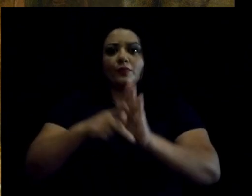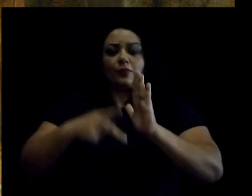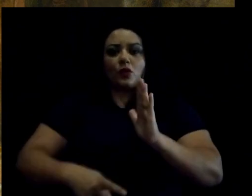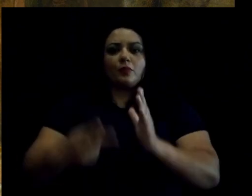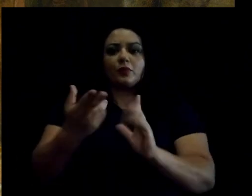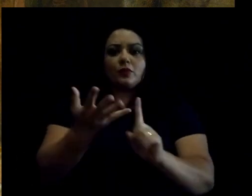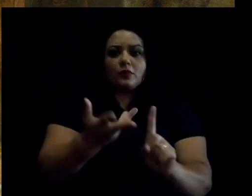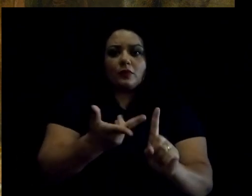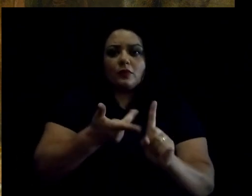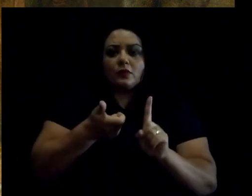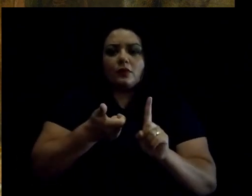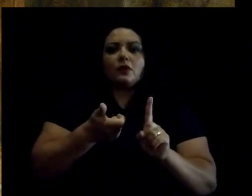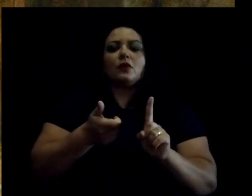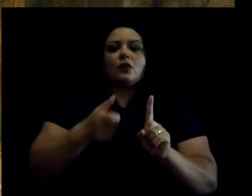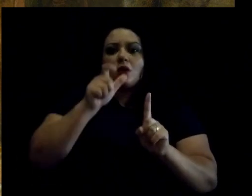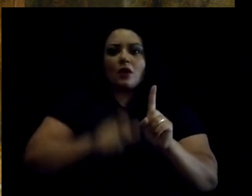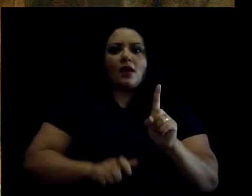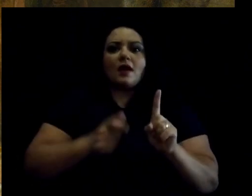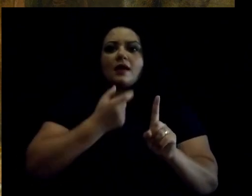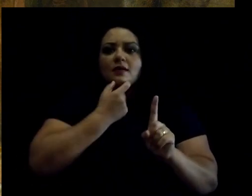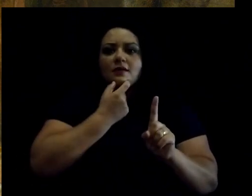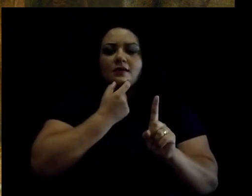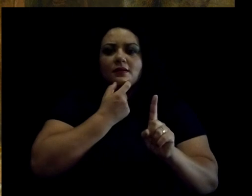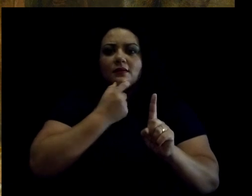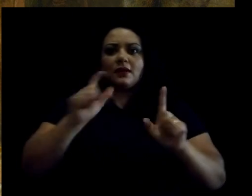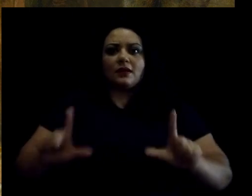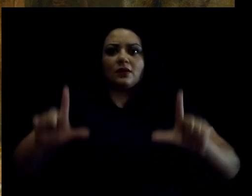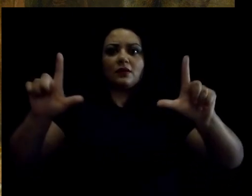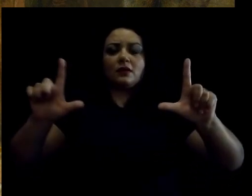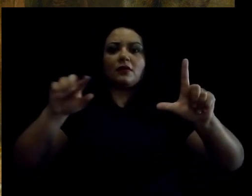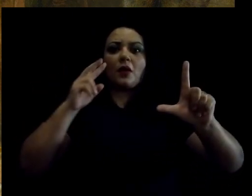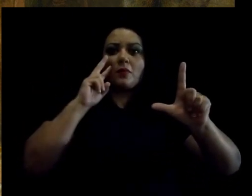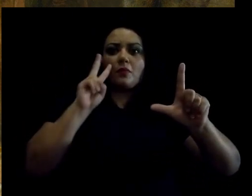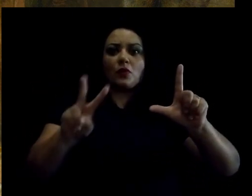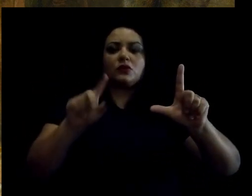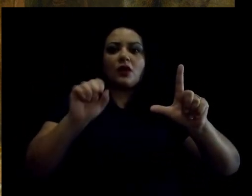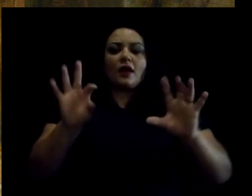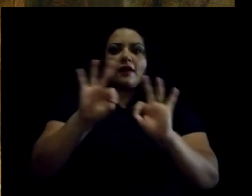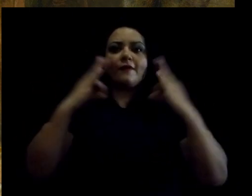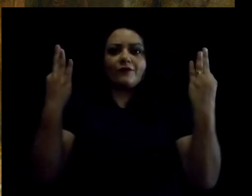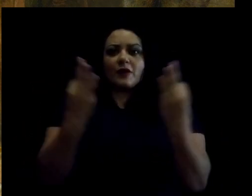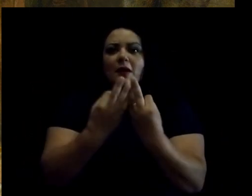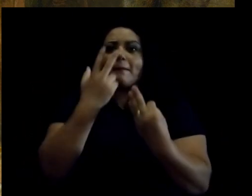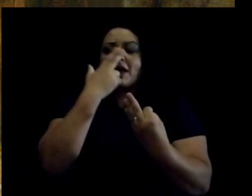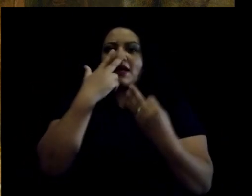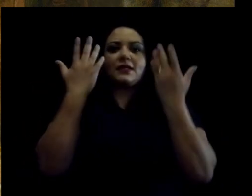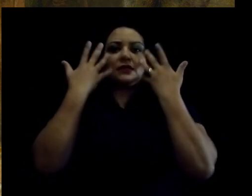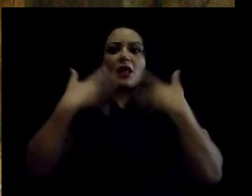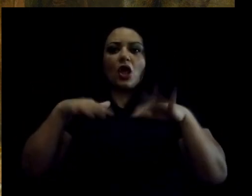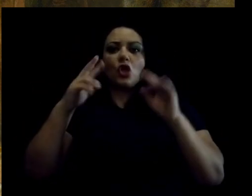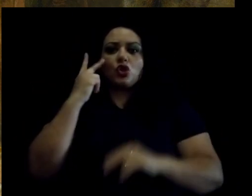Obra do realismo inglês pré-rafaelita. O quadro causou espanto e revolta por retratar a Sagrada Família como outra